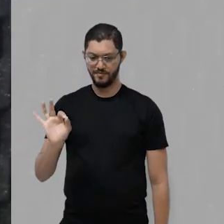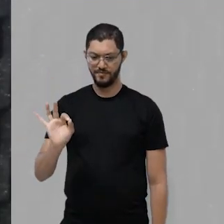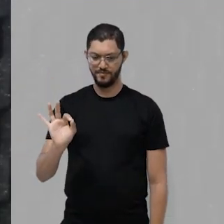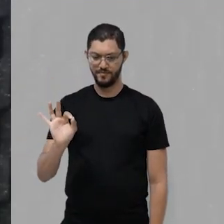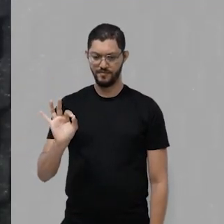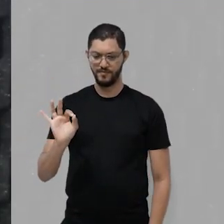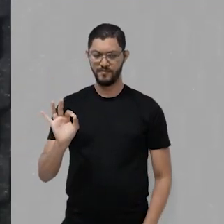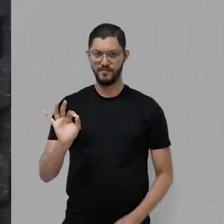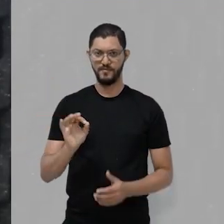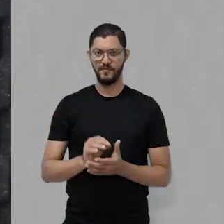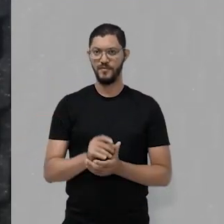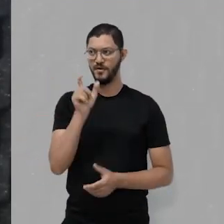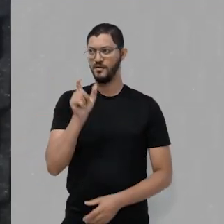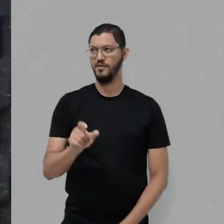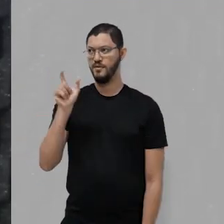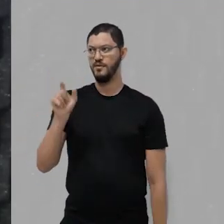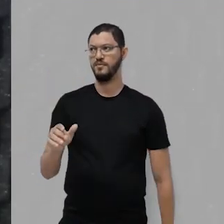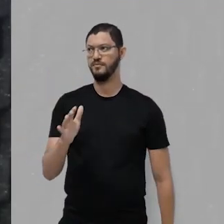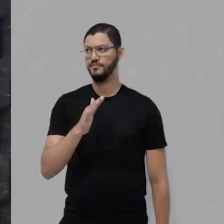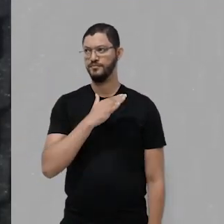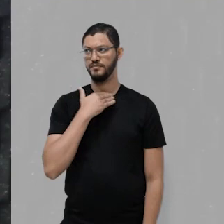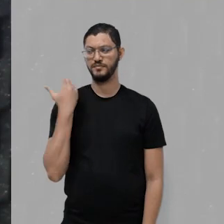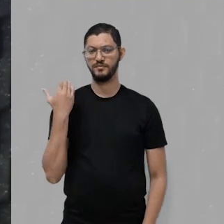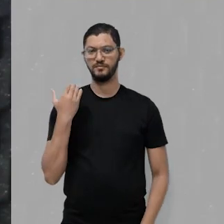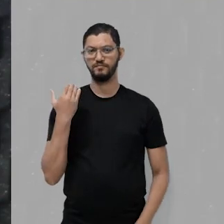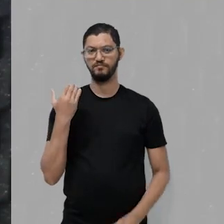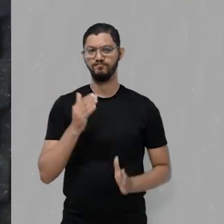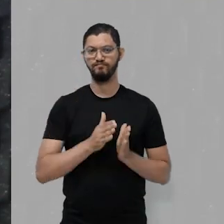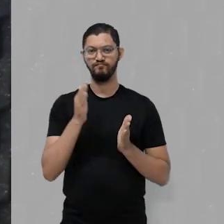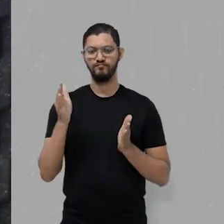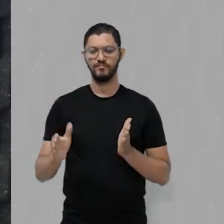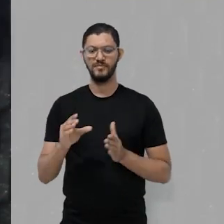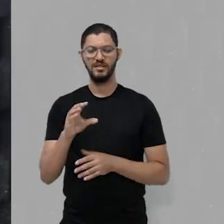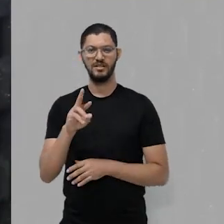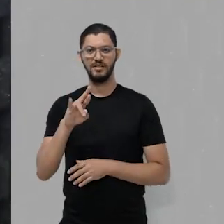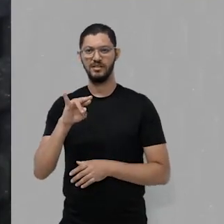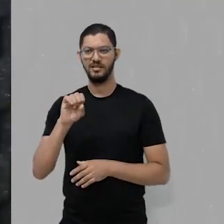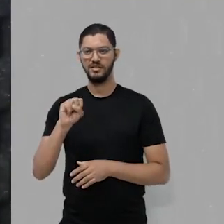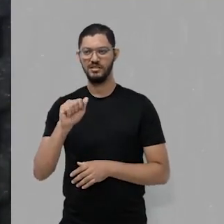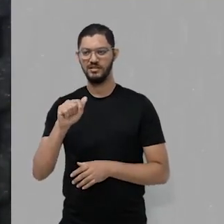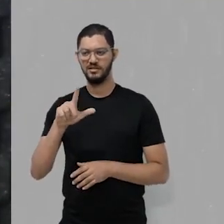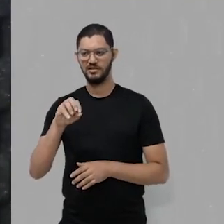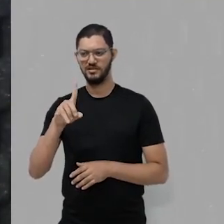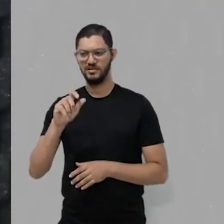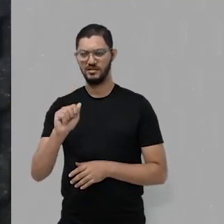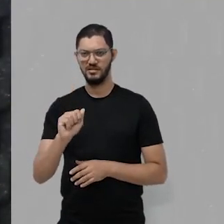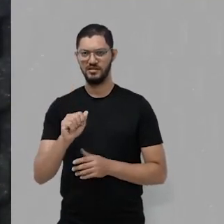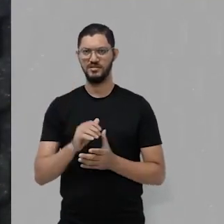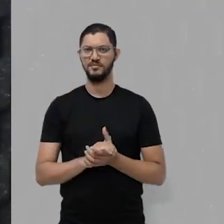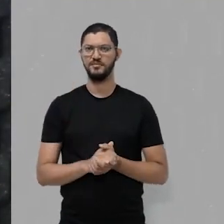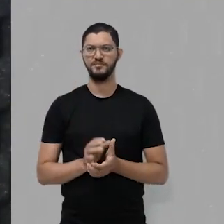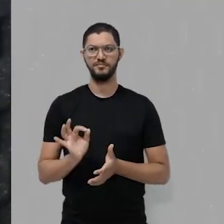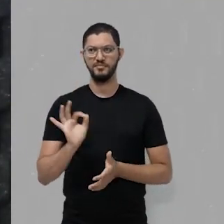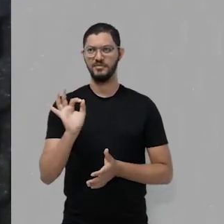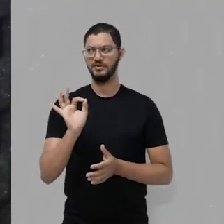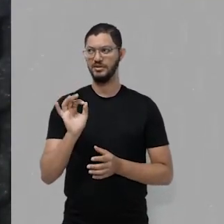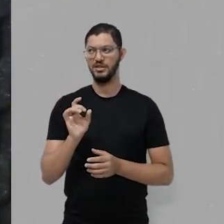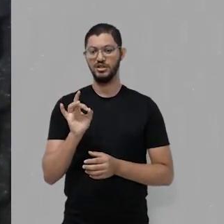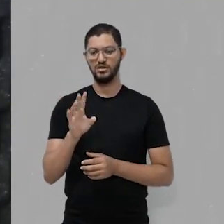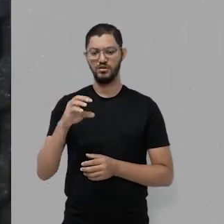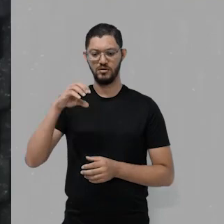2,7% vai ser indivíduos que vão morrer na fase de crisálida. É uma das fases do inseto. Apenas